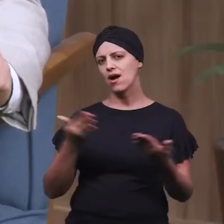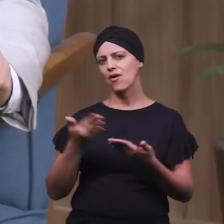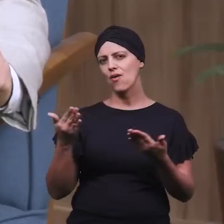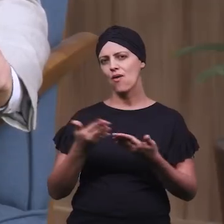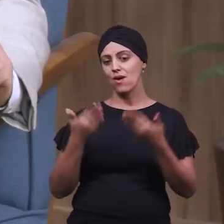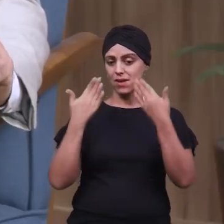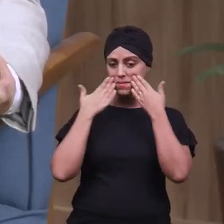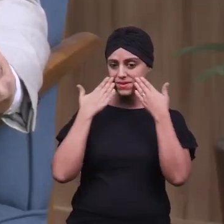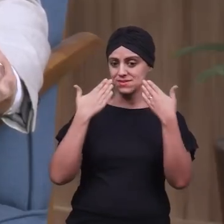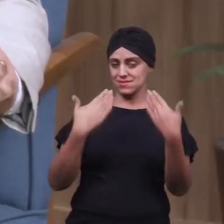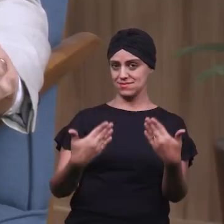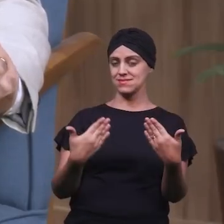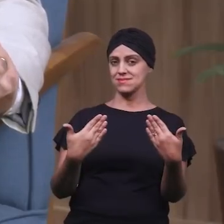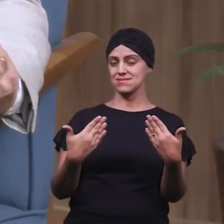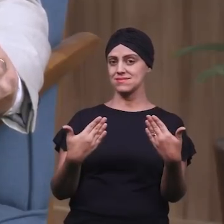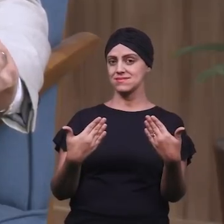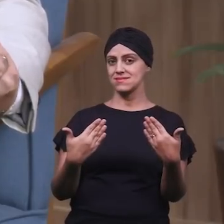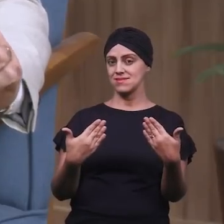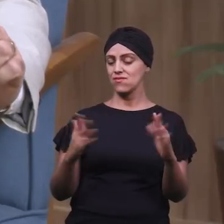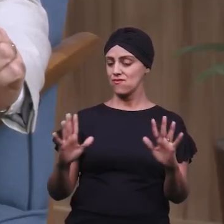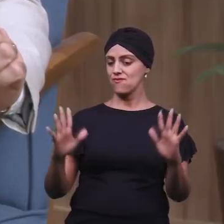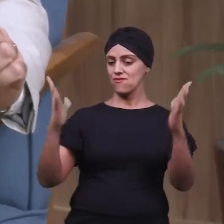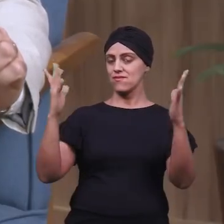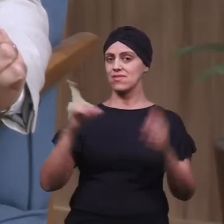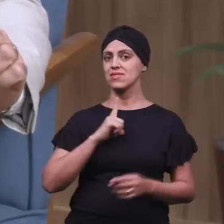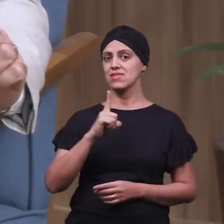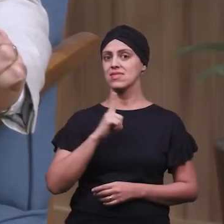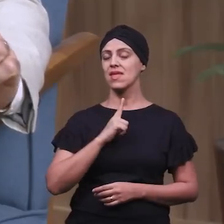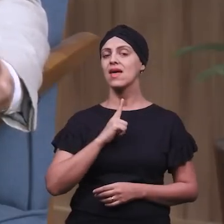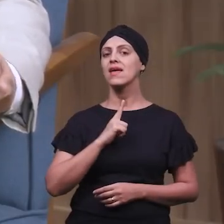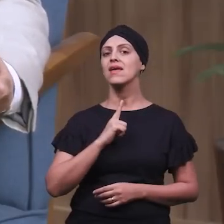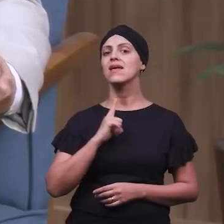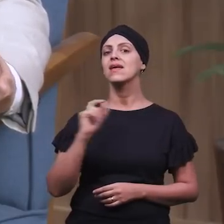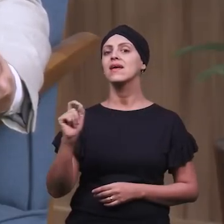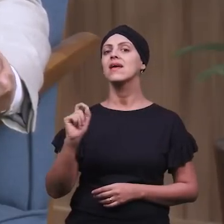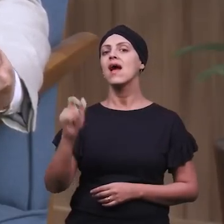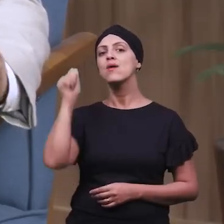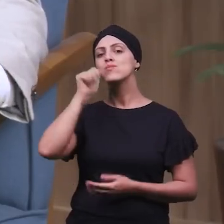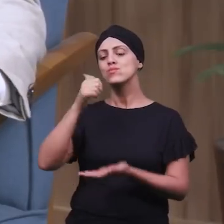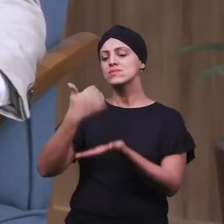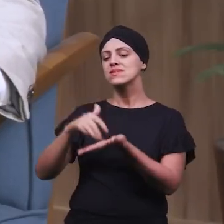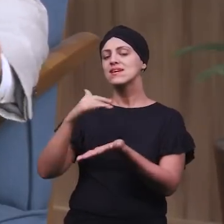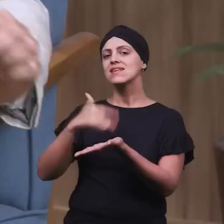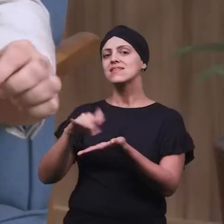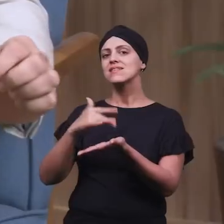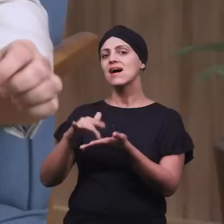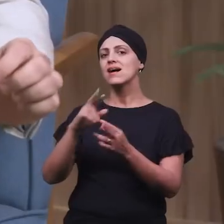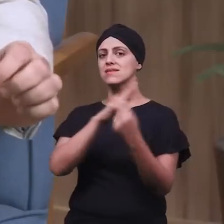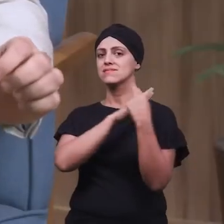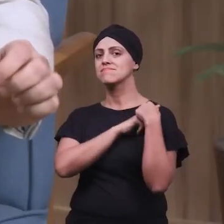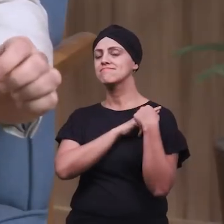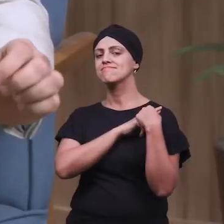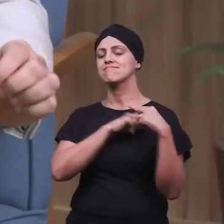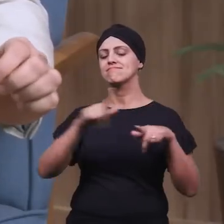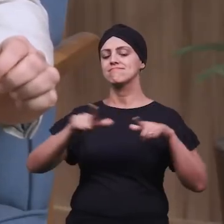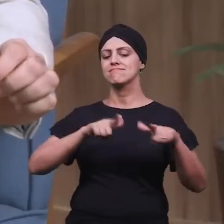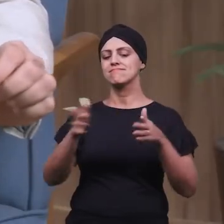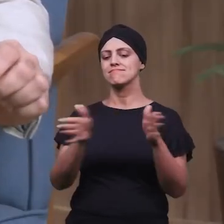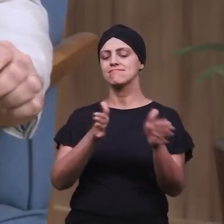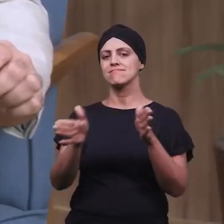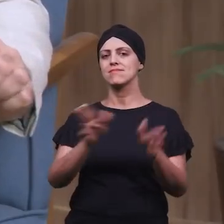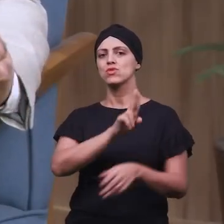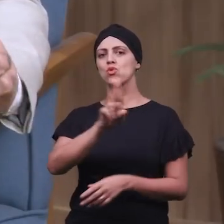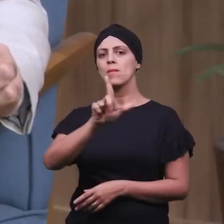Maranata. Você vai assistir agora a apresentação feita neste evento pela secretária deste trabalho, o trabalho